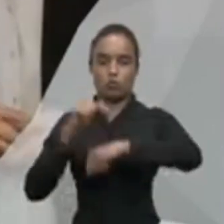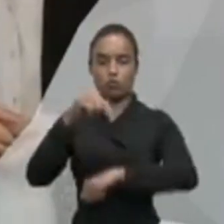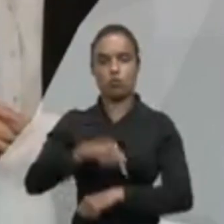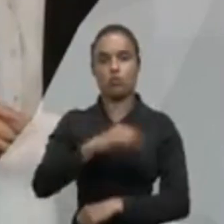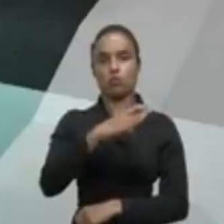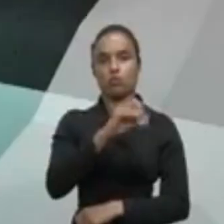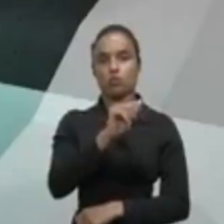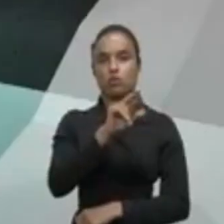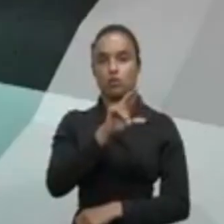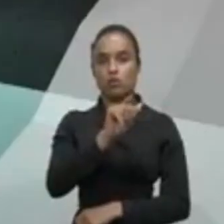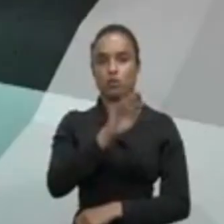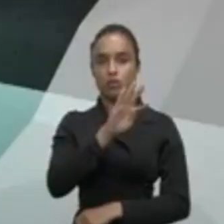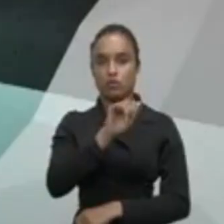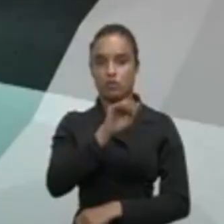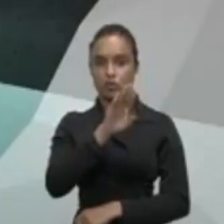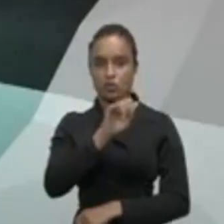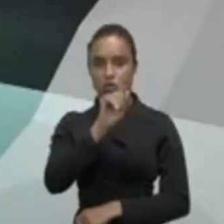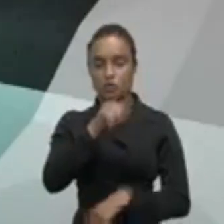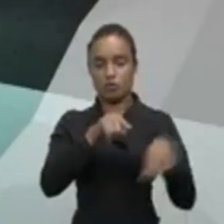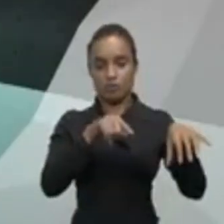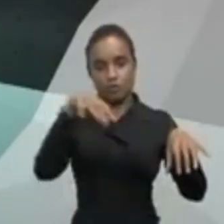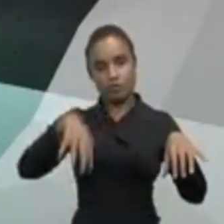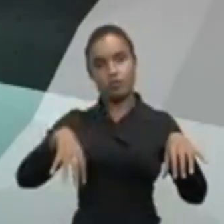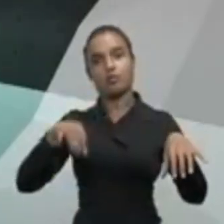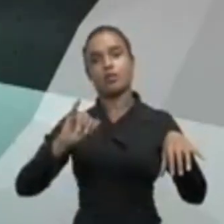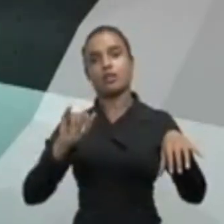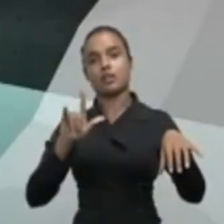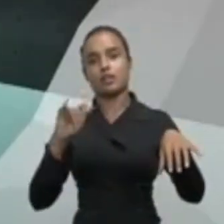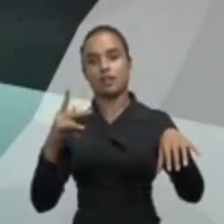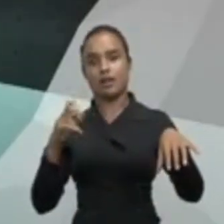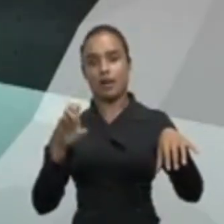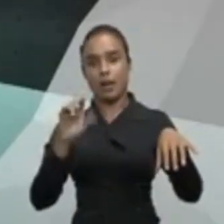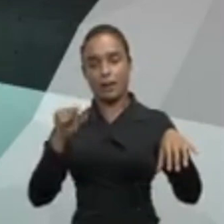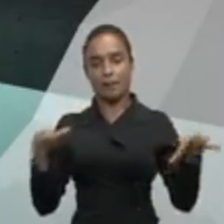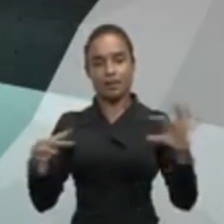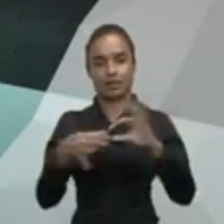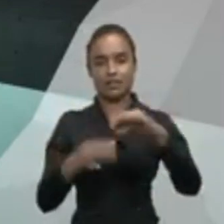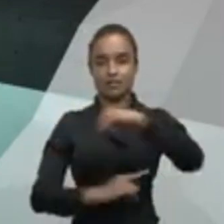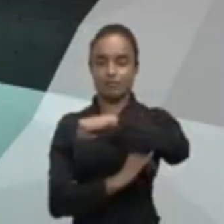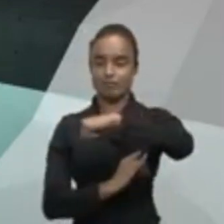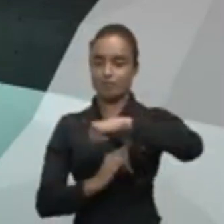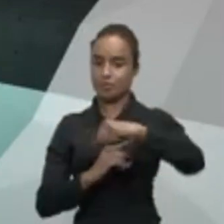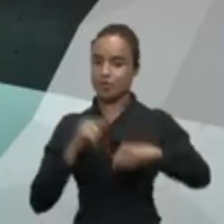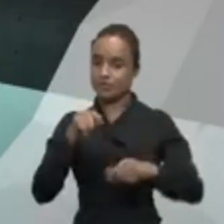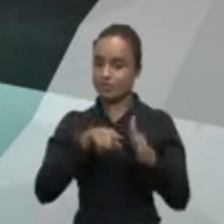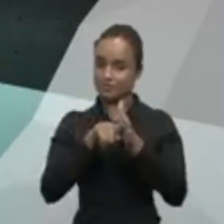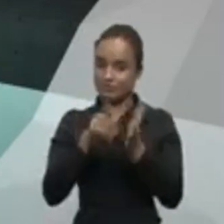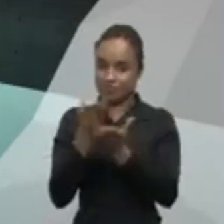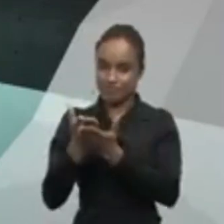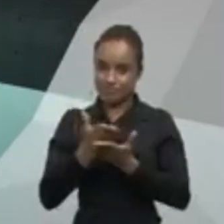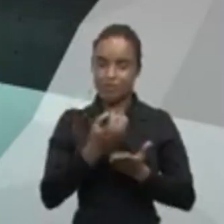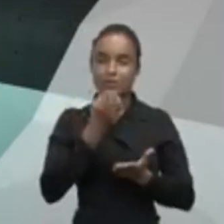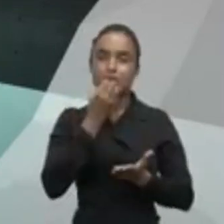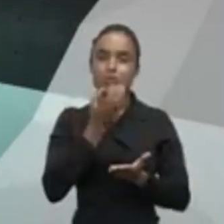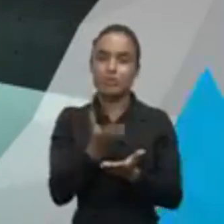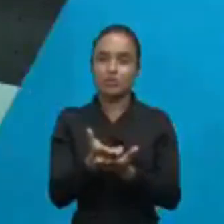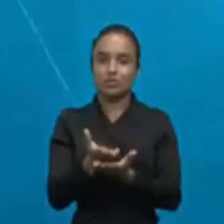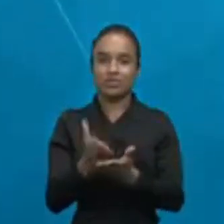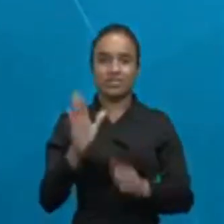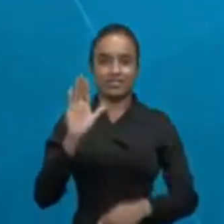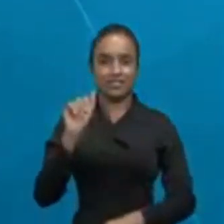Caraguatatuba a Ilhabela. Enquanto isso, que tal você se interligar com outros cálculos desse assunto? Então, bons estudos e até